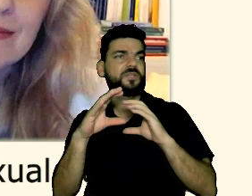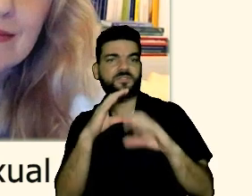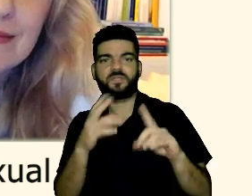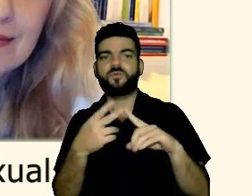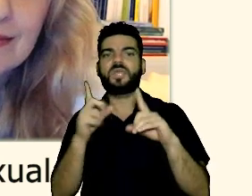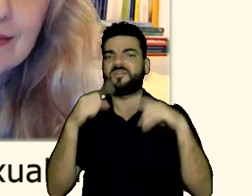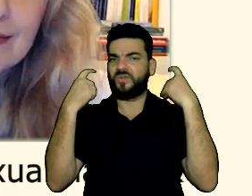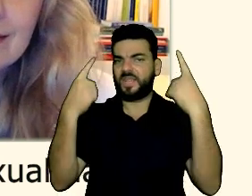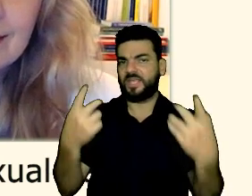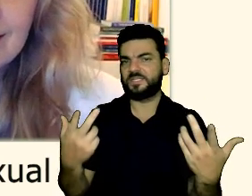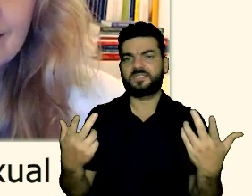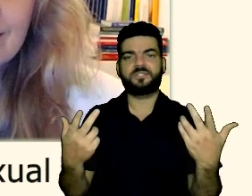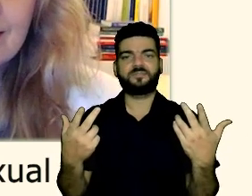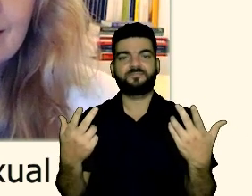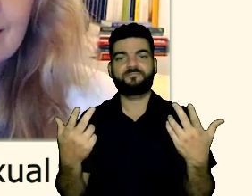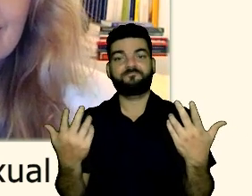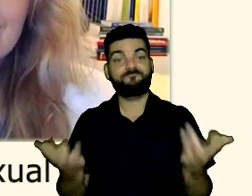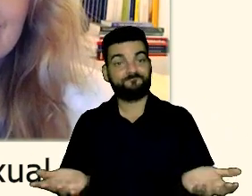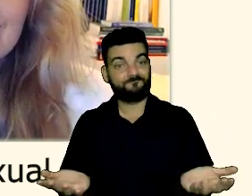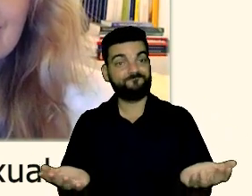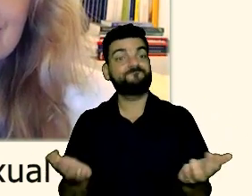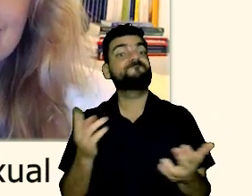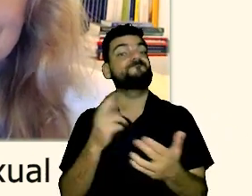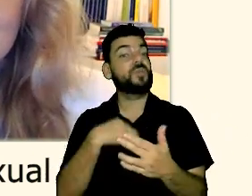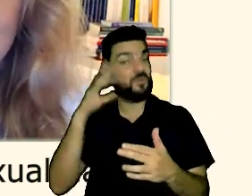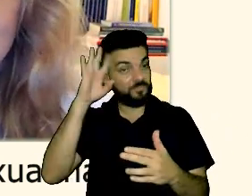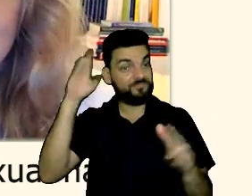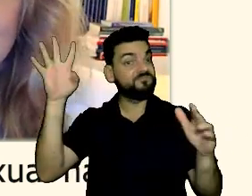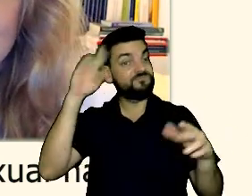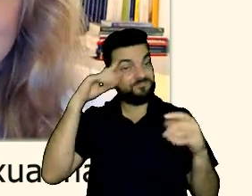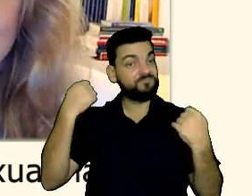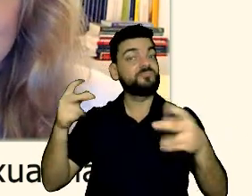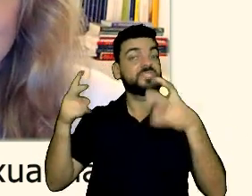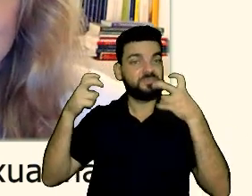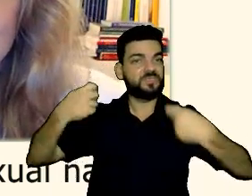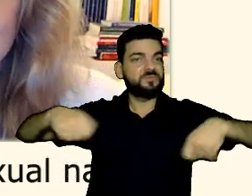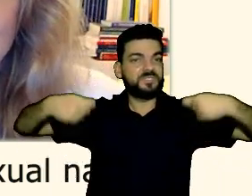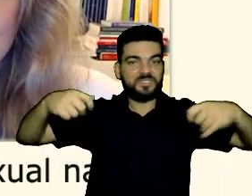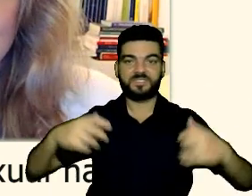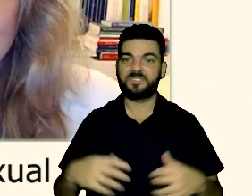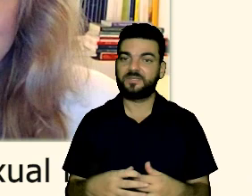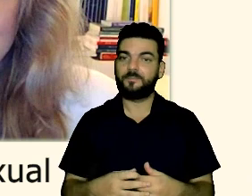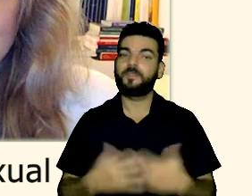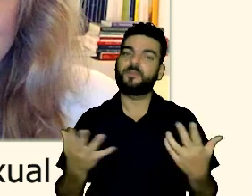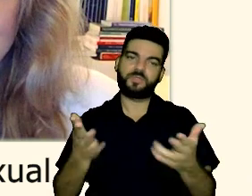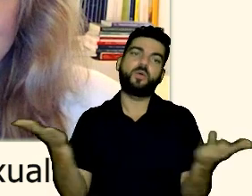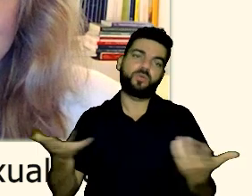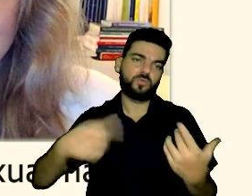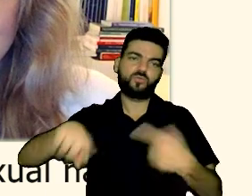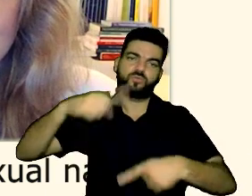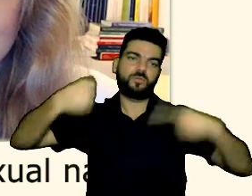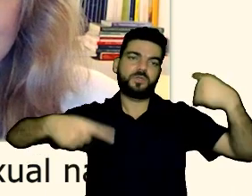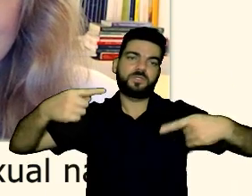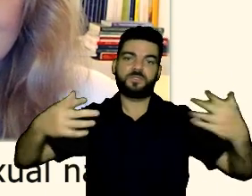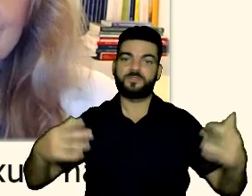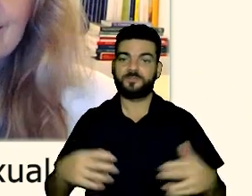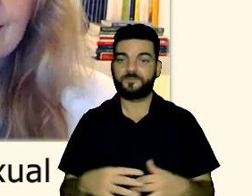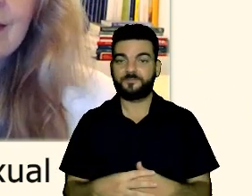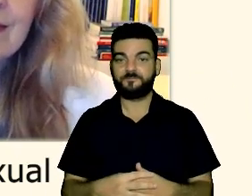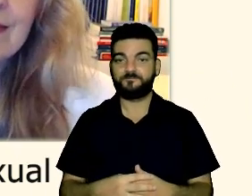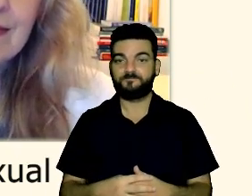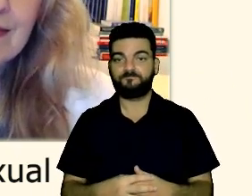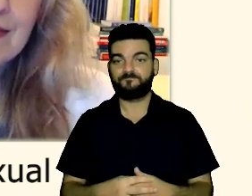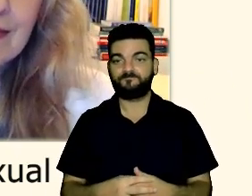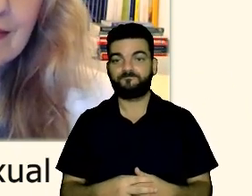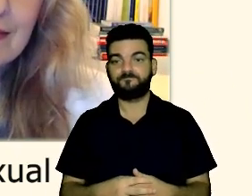quando a gente pensa nas situações de assédio. As falhas de comunicação violenta, é sempre